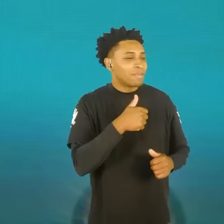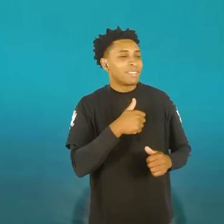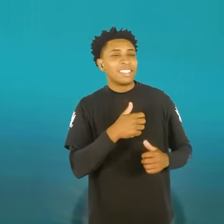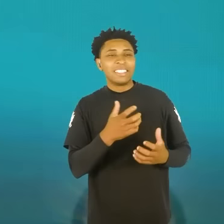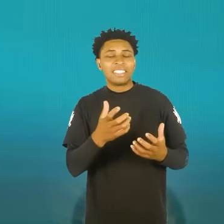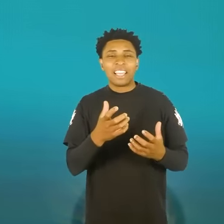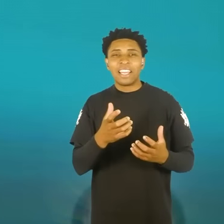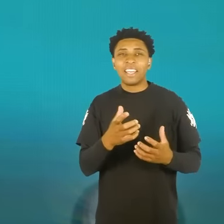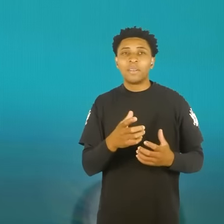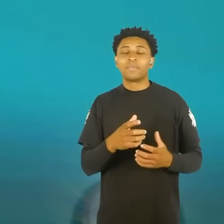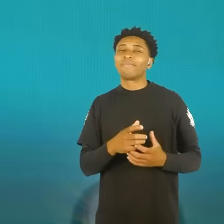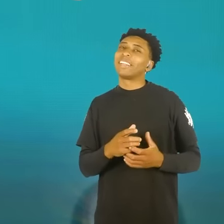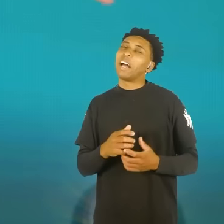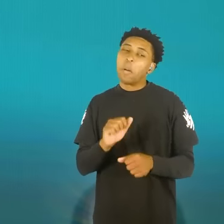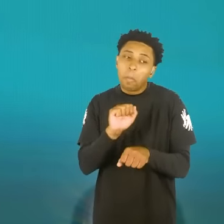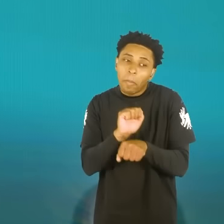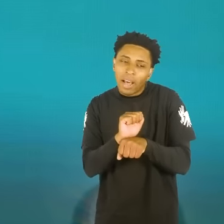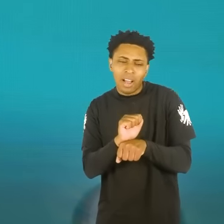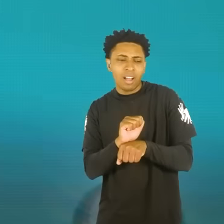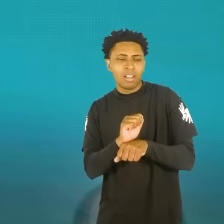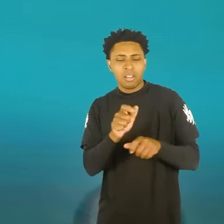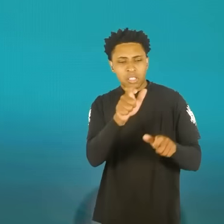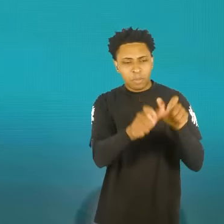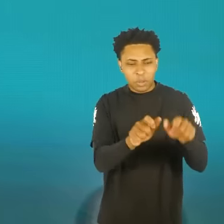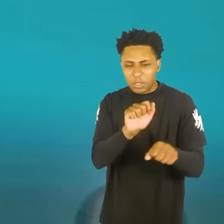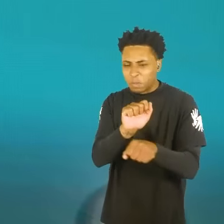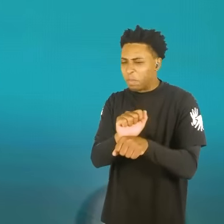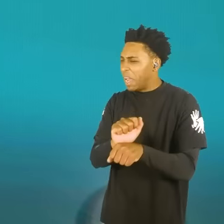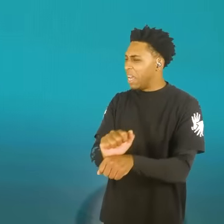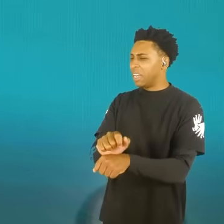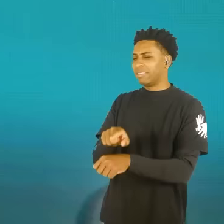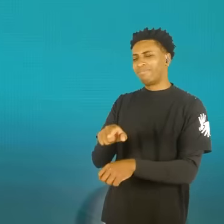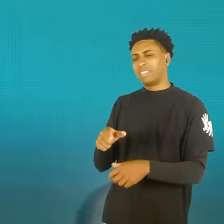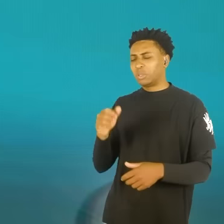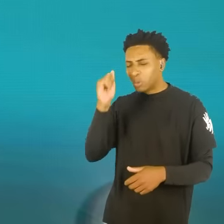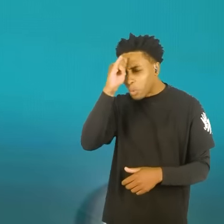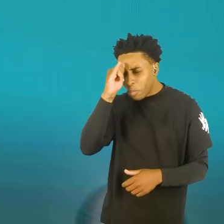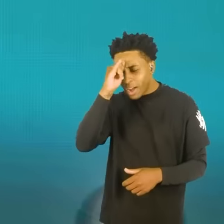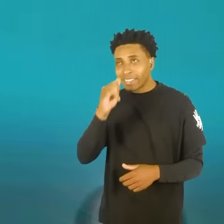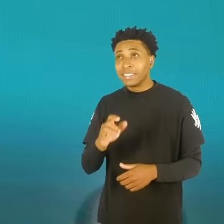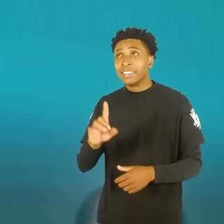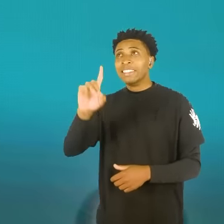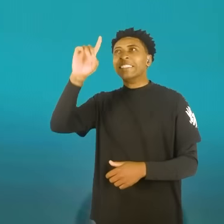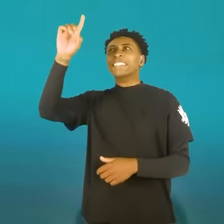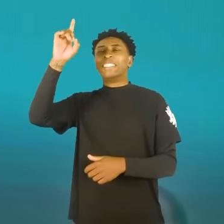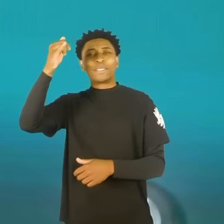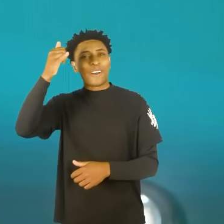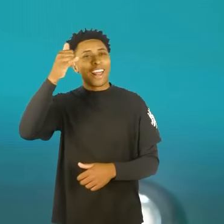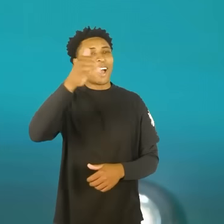aqui, namoradas, pessoas dizendo: olha, para com tudo, tudo é bobagem. Eu estou dizendo uma coisa para você, meu irmão. Deus manda eu gritar desse